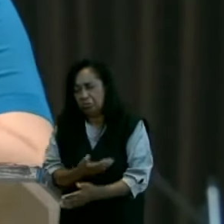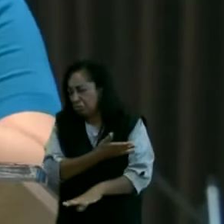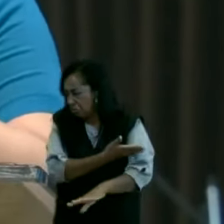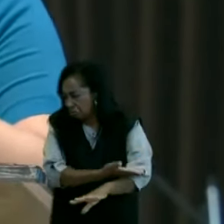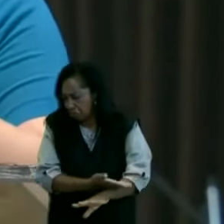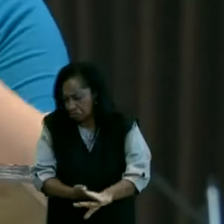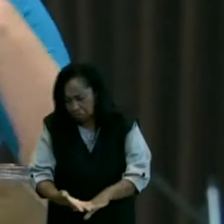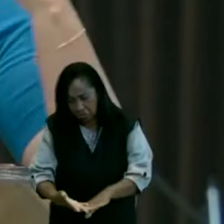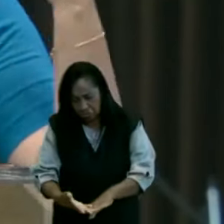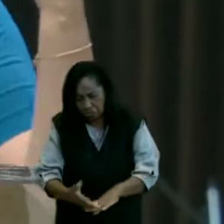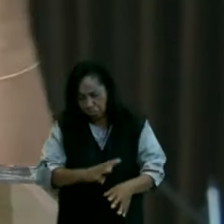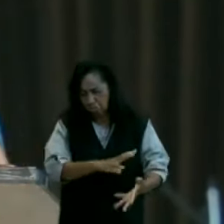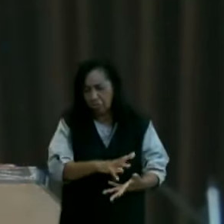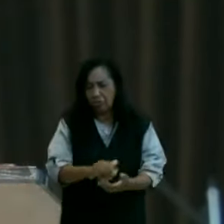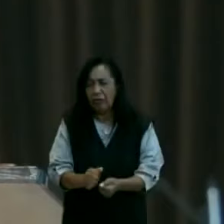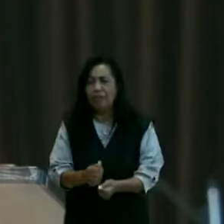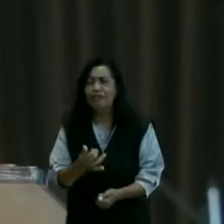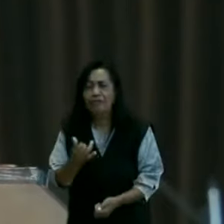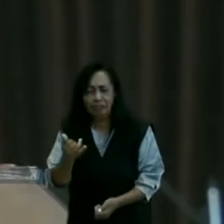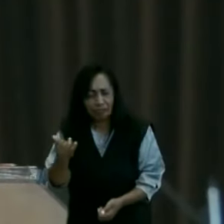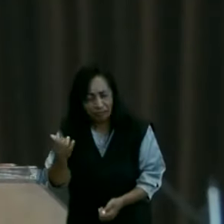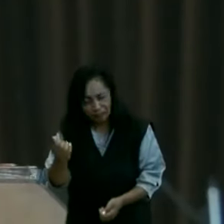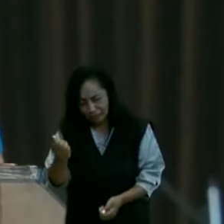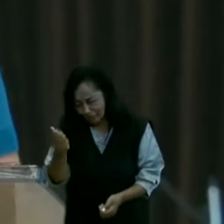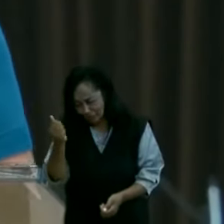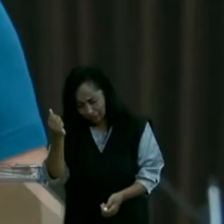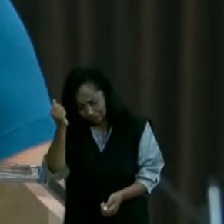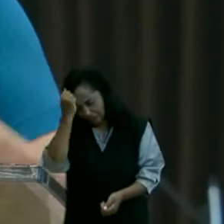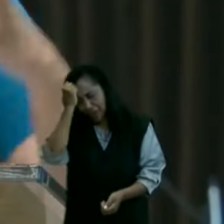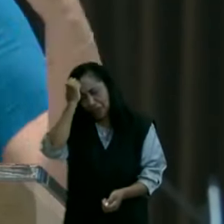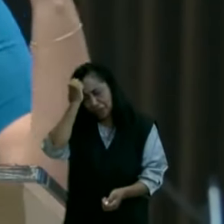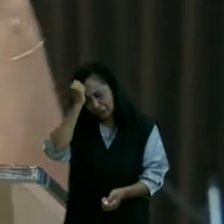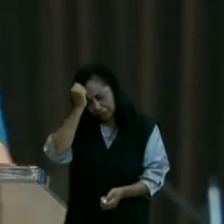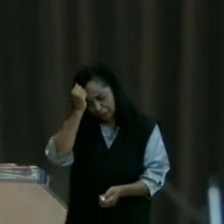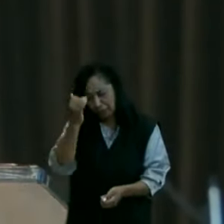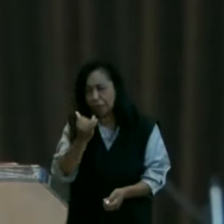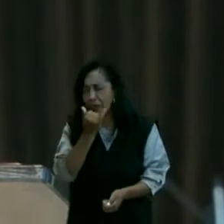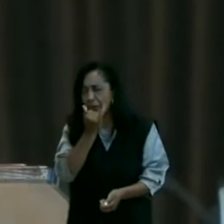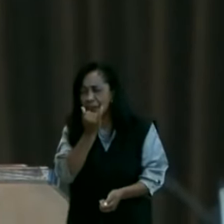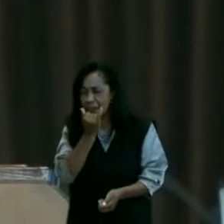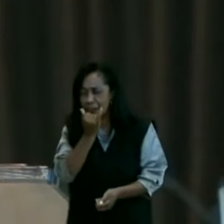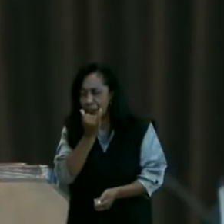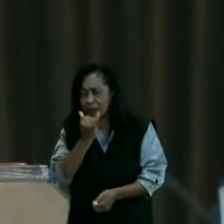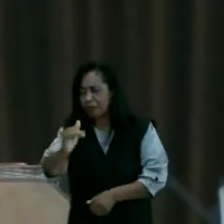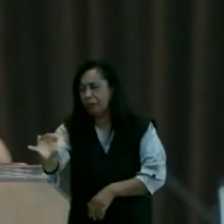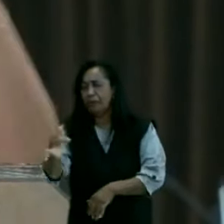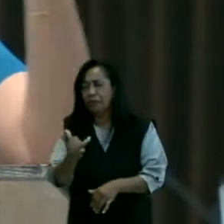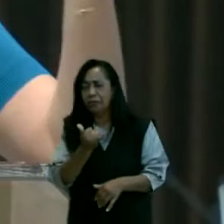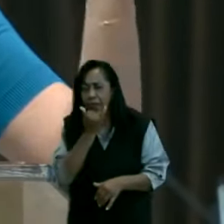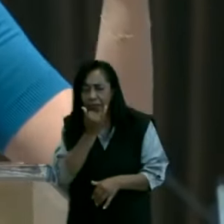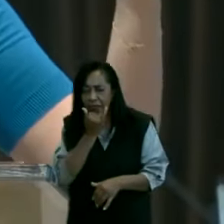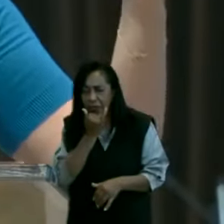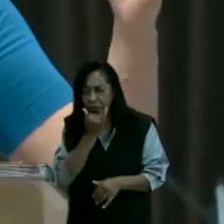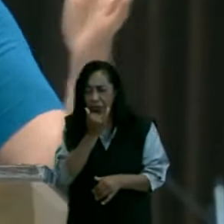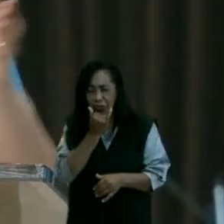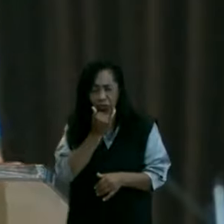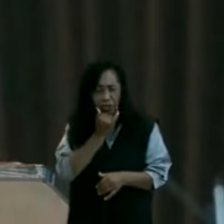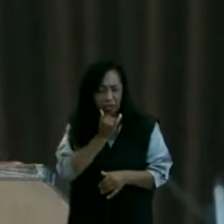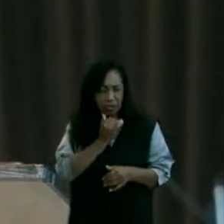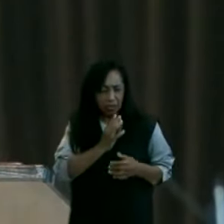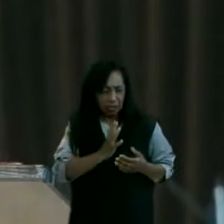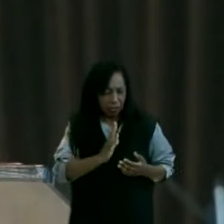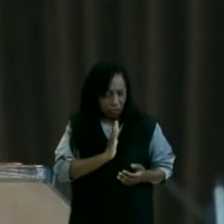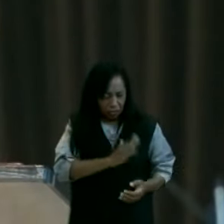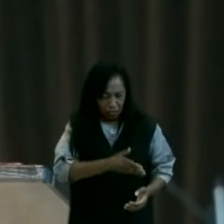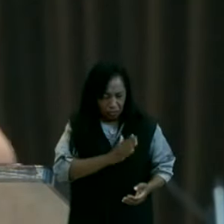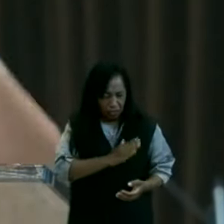por deixar que a chama do nosso coração fosse se apagando, fosse perdendo o brilho. E aí, Senhor, nós não temos